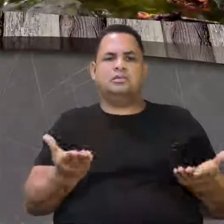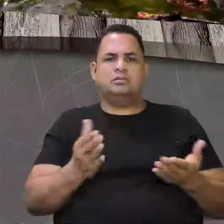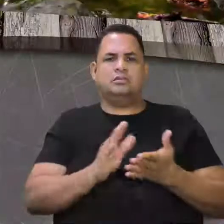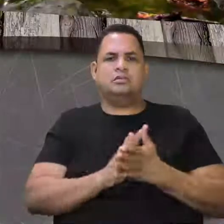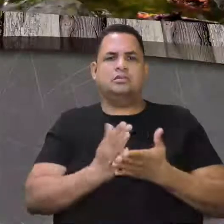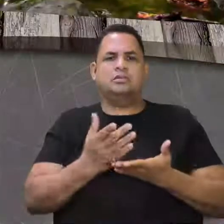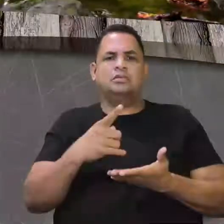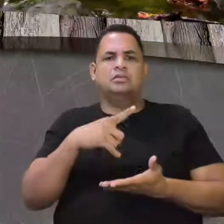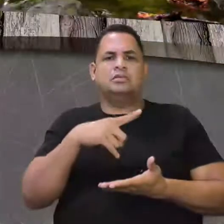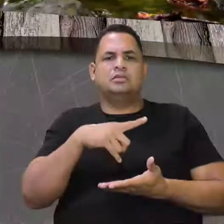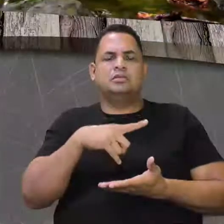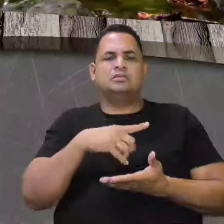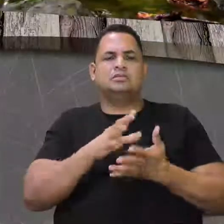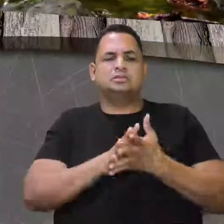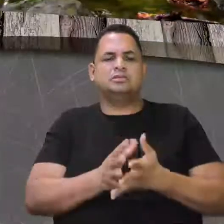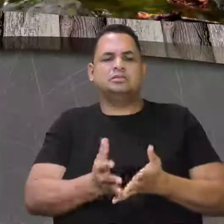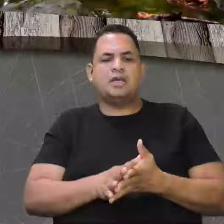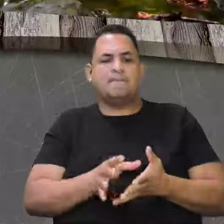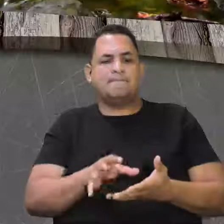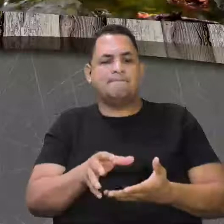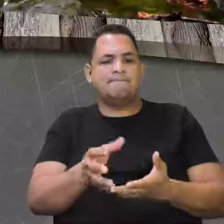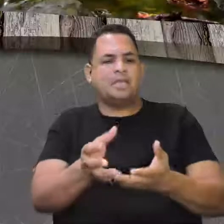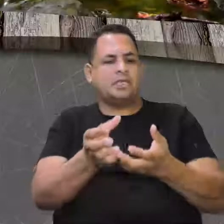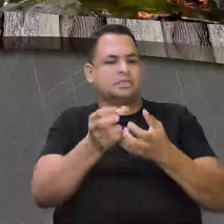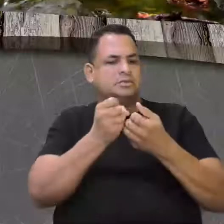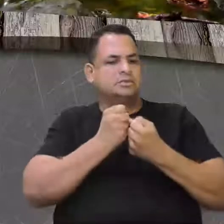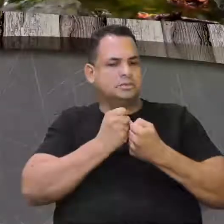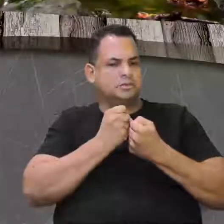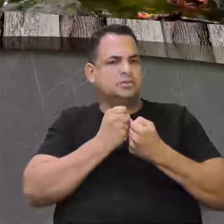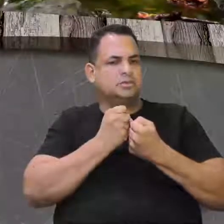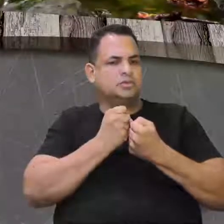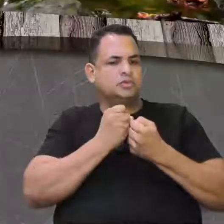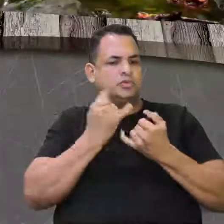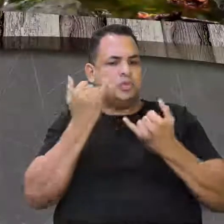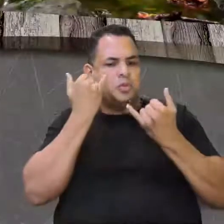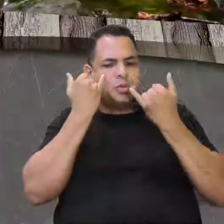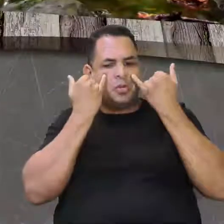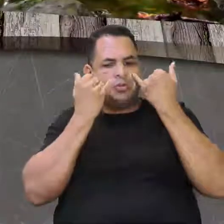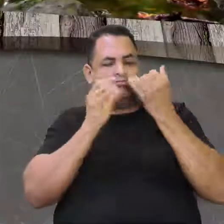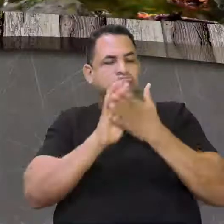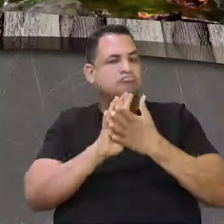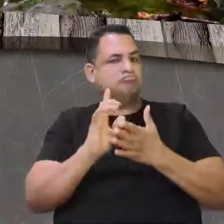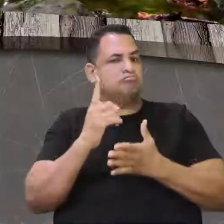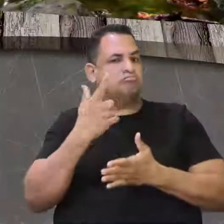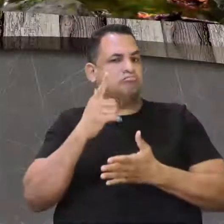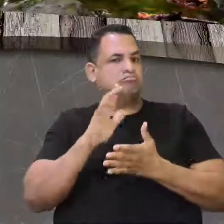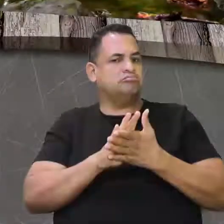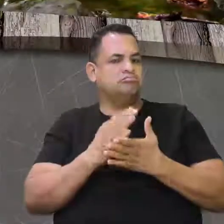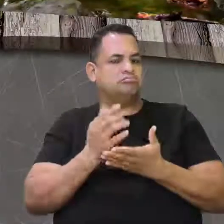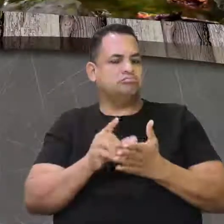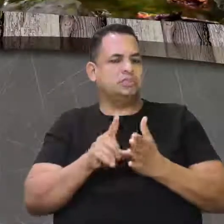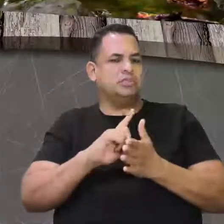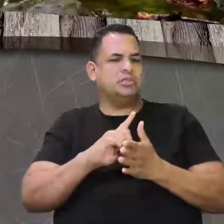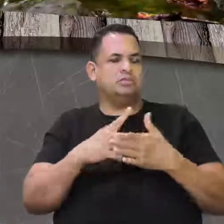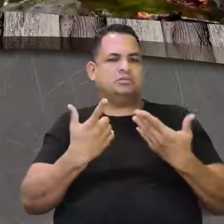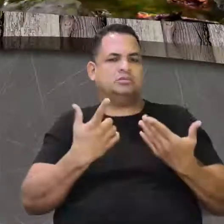Você está tomando posse de um conhecimento, de uma informação que você não tinha antes. Não era seu.